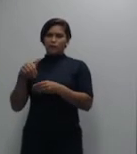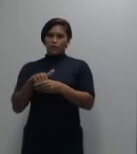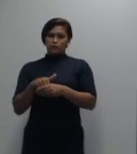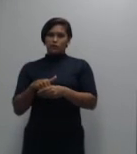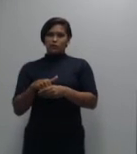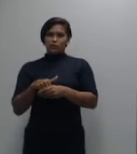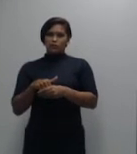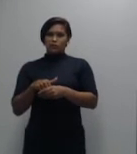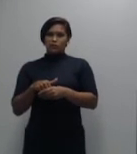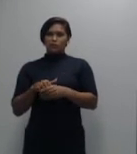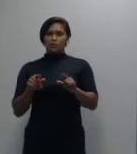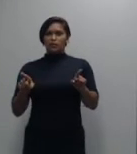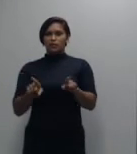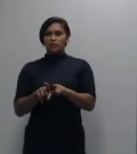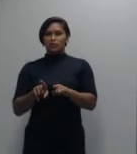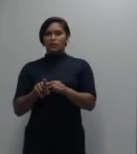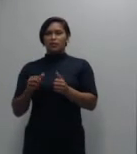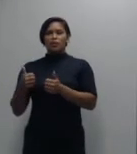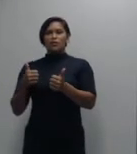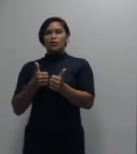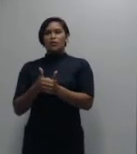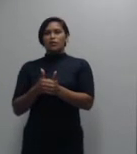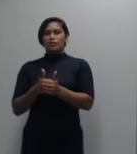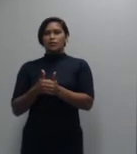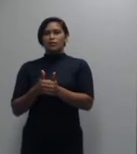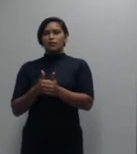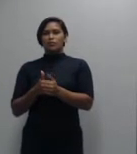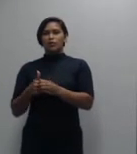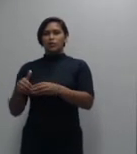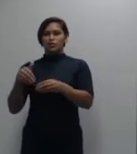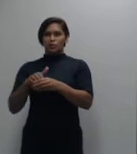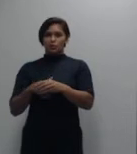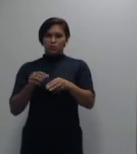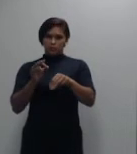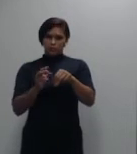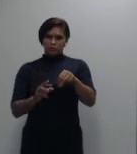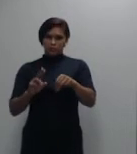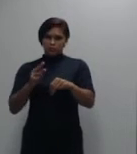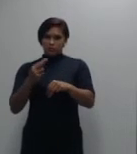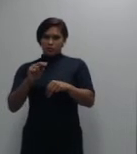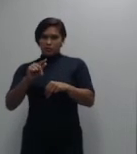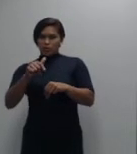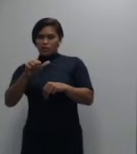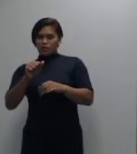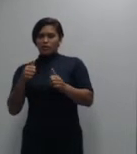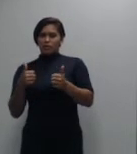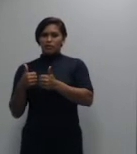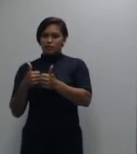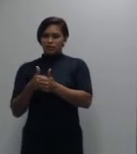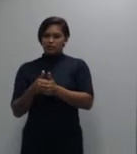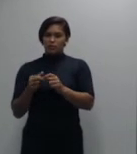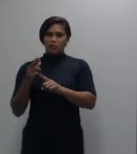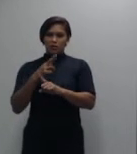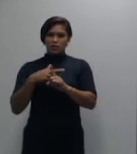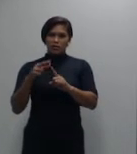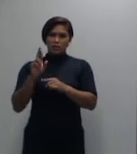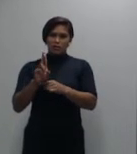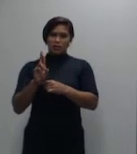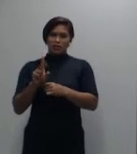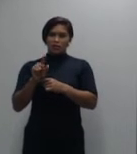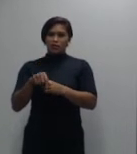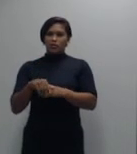vai também para acompanhamento do voto do ministro Herman Benjamin acompanhando o relator